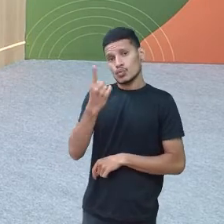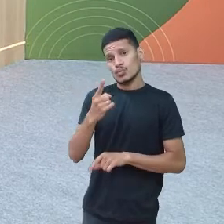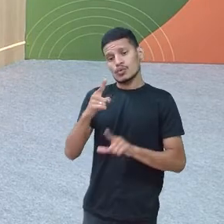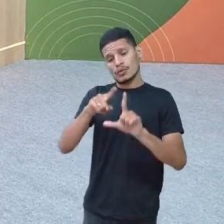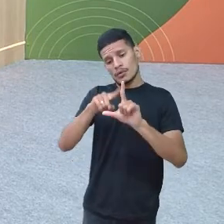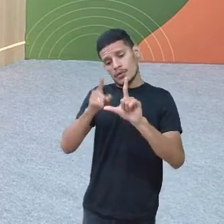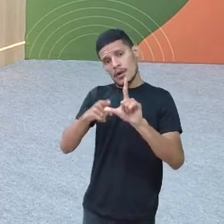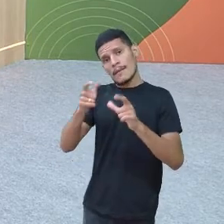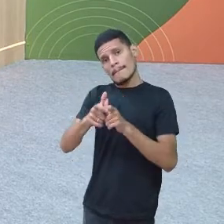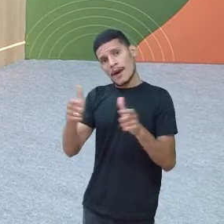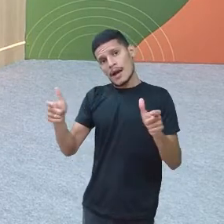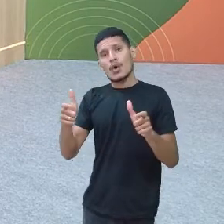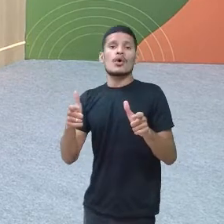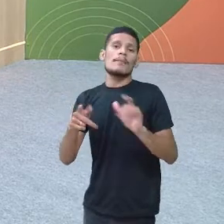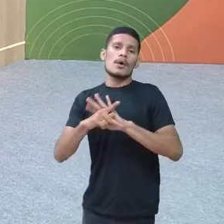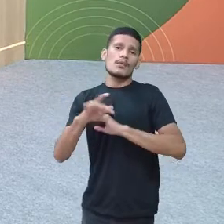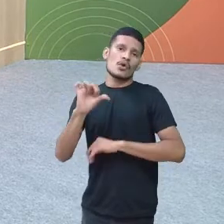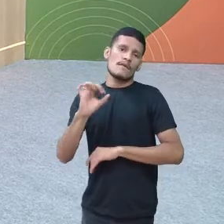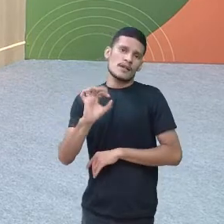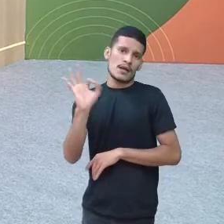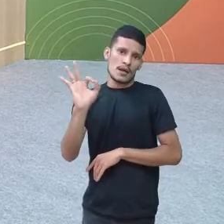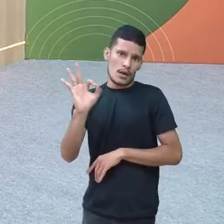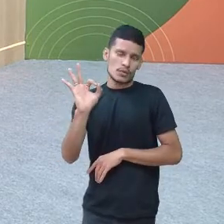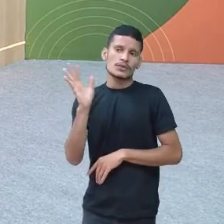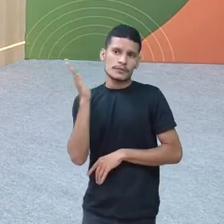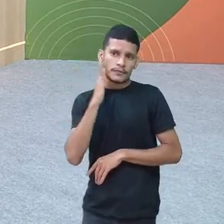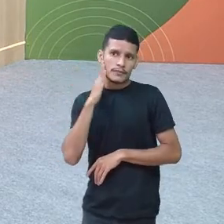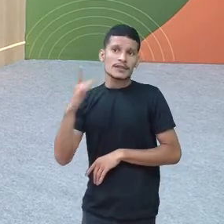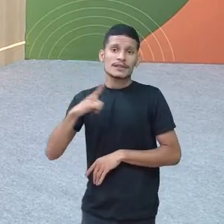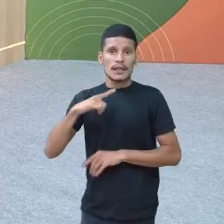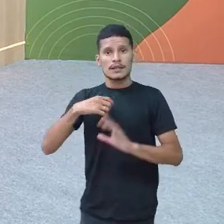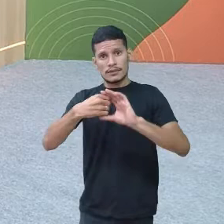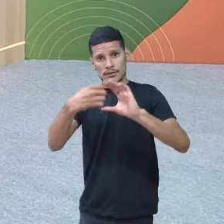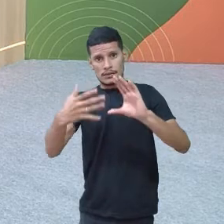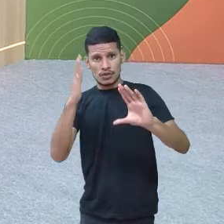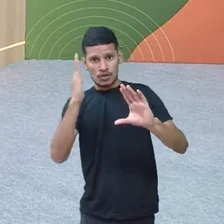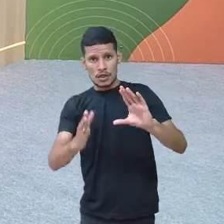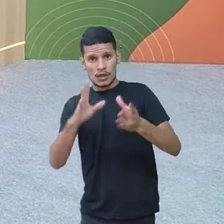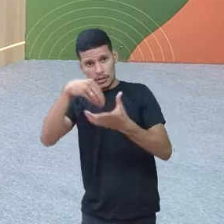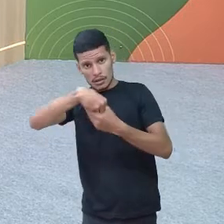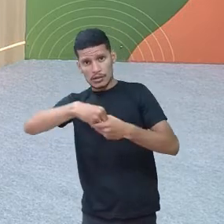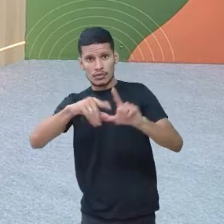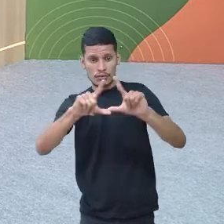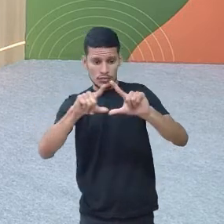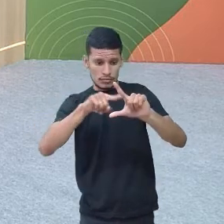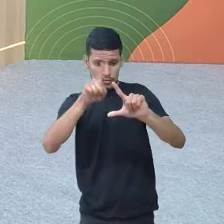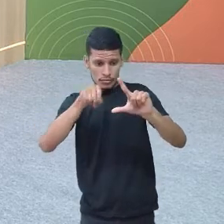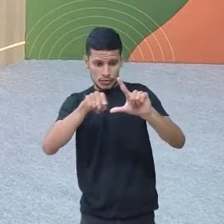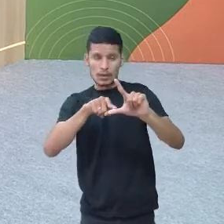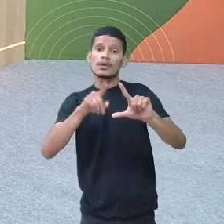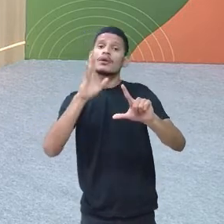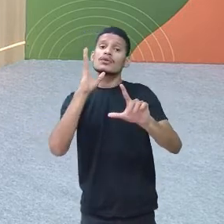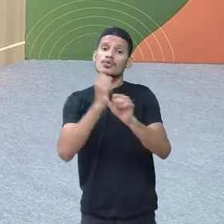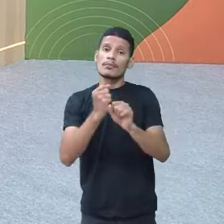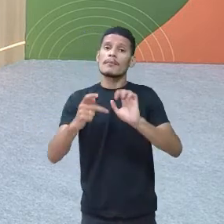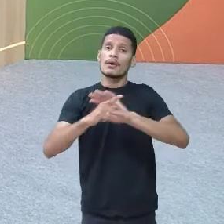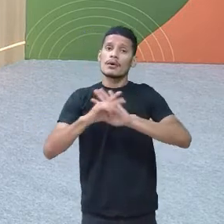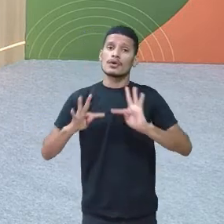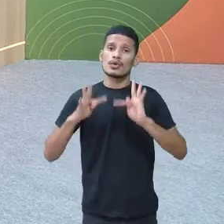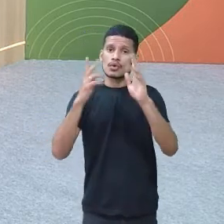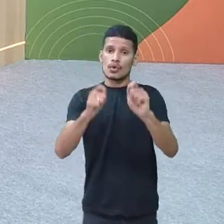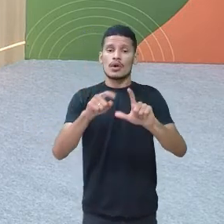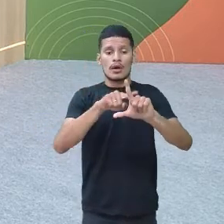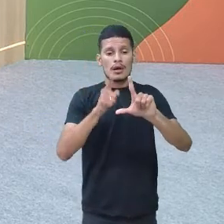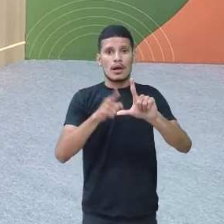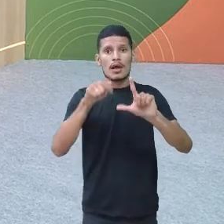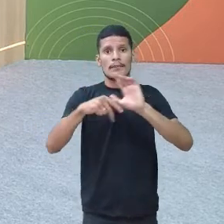obtuso, um ângulo maior do que 90, né? Então, a gente já tem essas definições aqui dentro do triângulo, já que a soma de todos os ângulos,